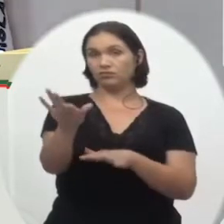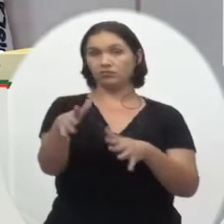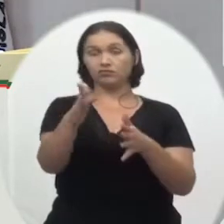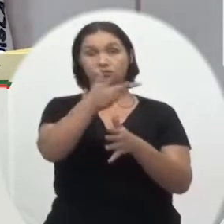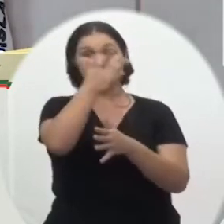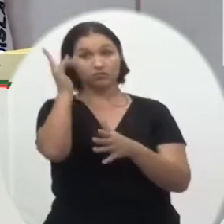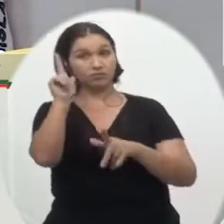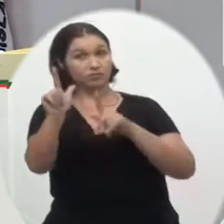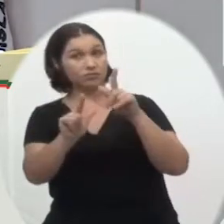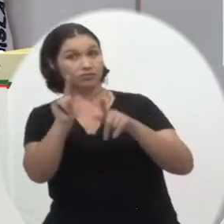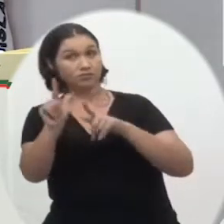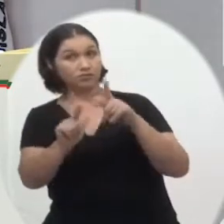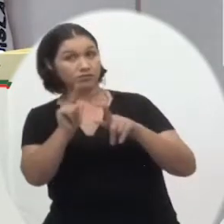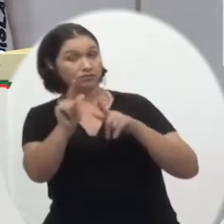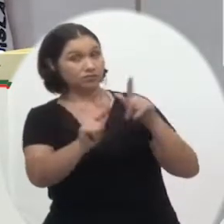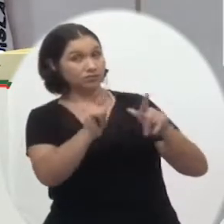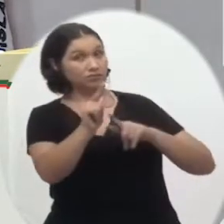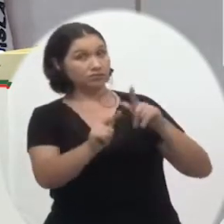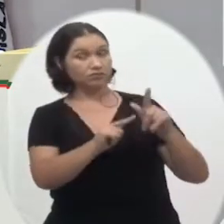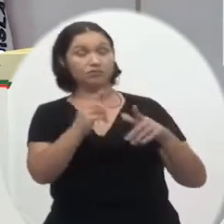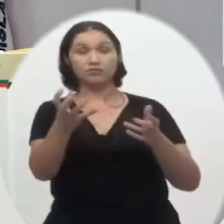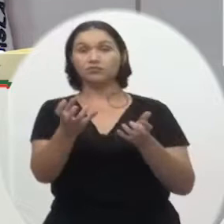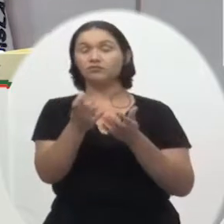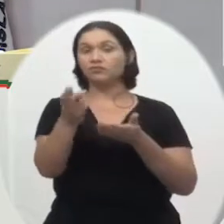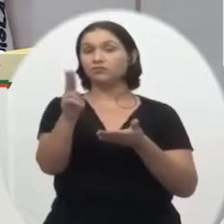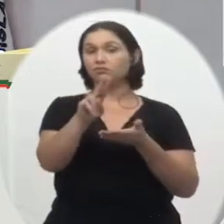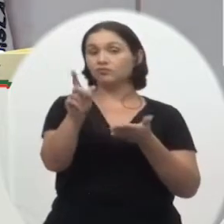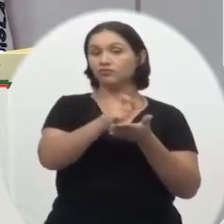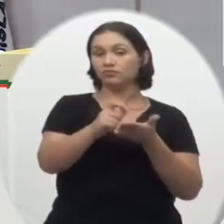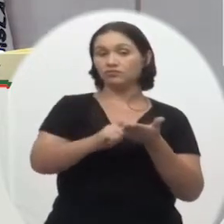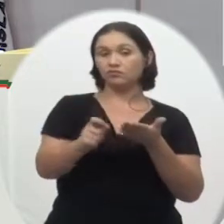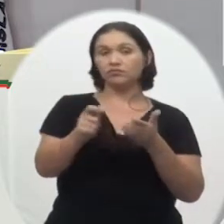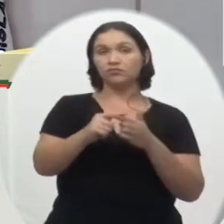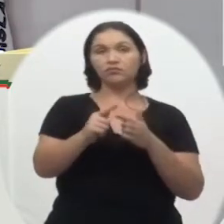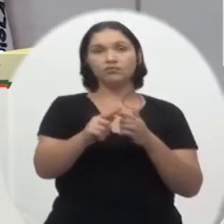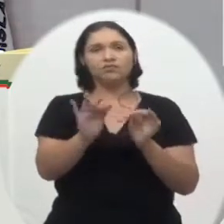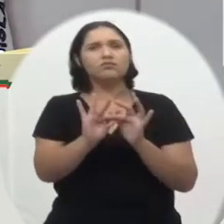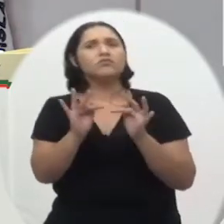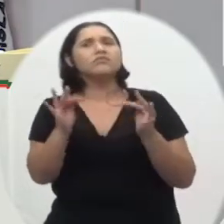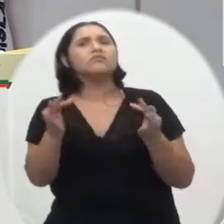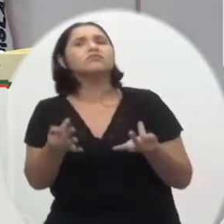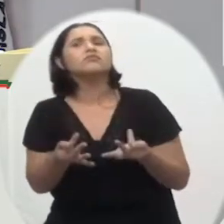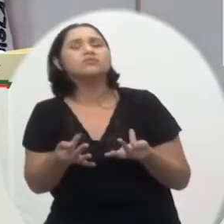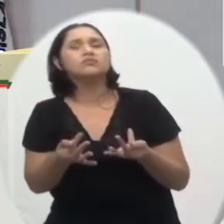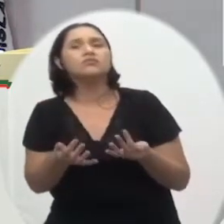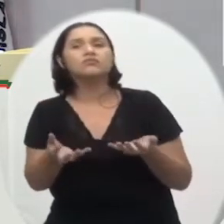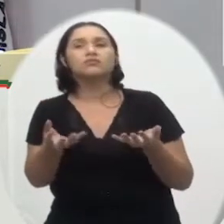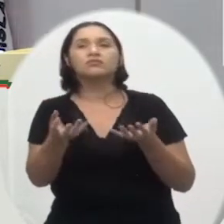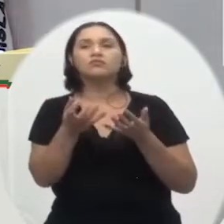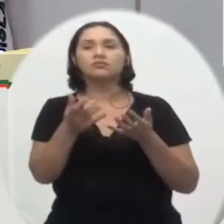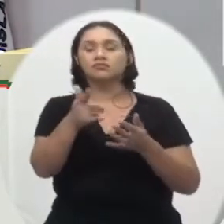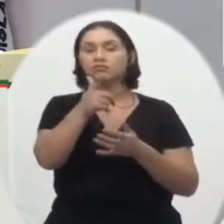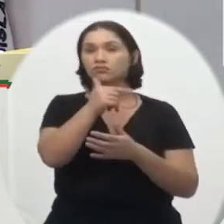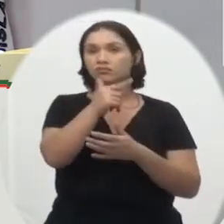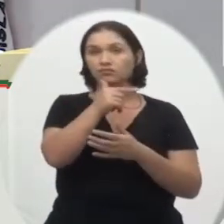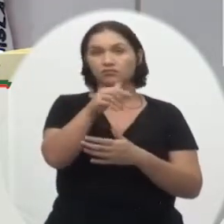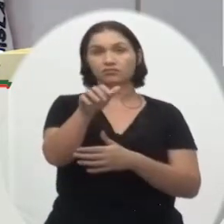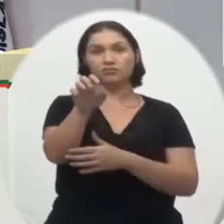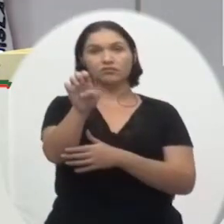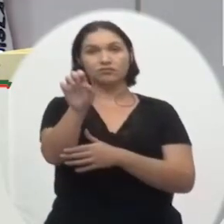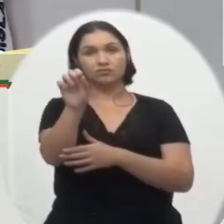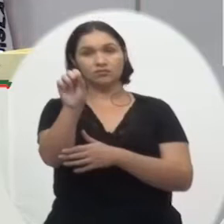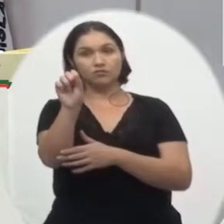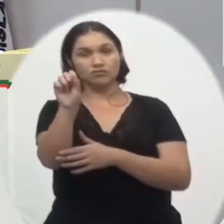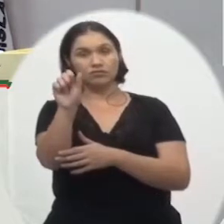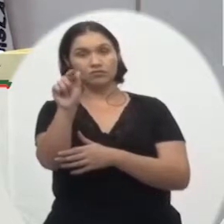qual propósito? Simples. O propósito de baixar o custo da água e do esgoto na cidade de Criciúma.